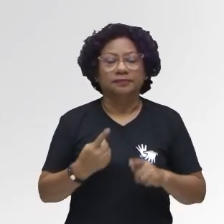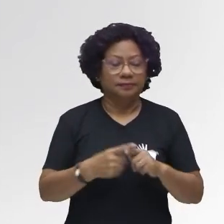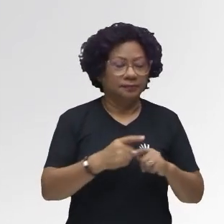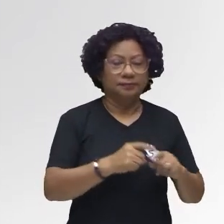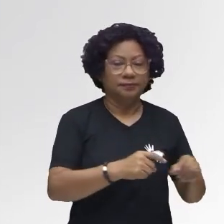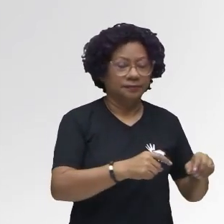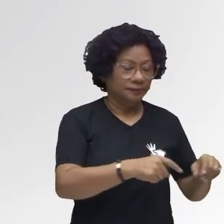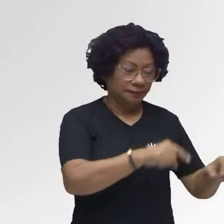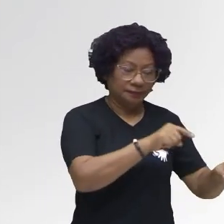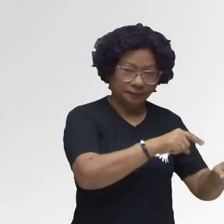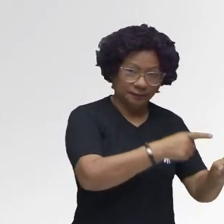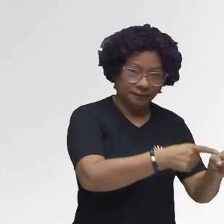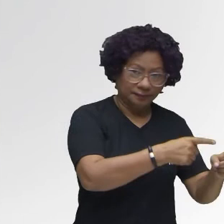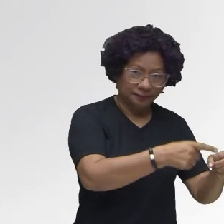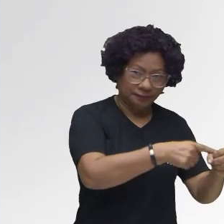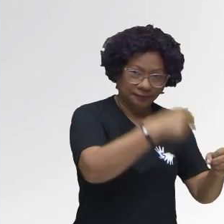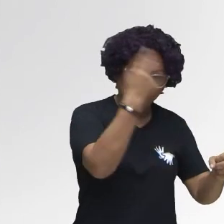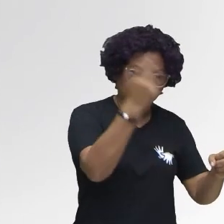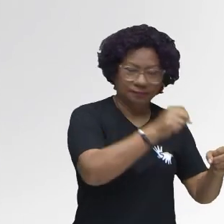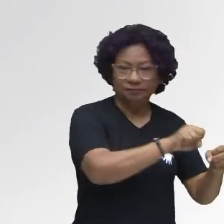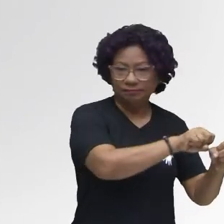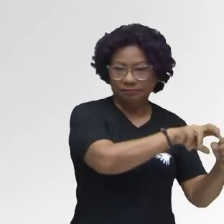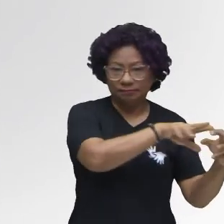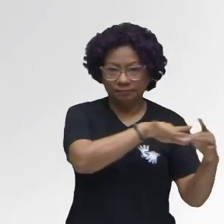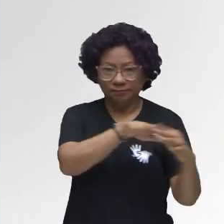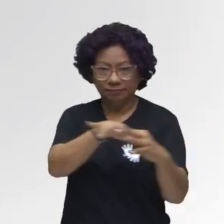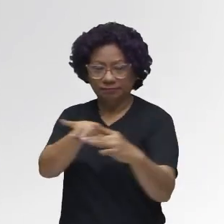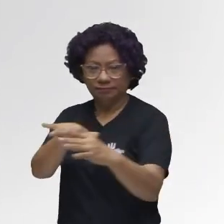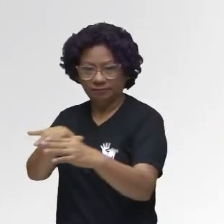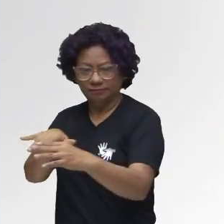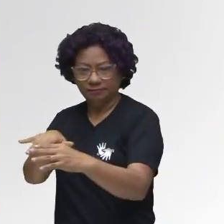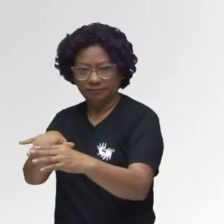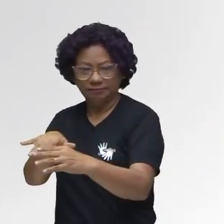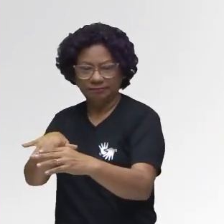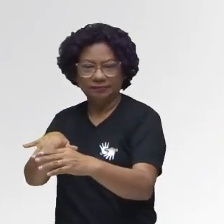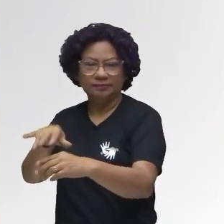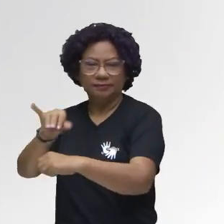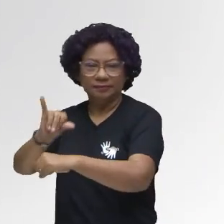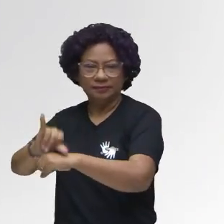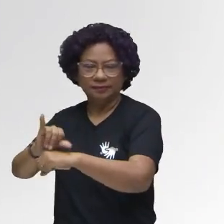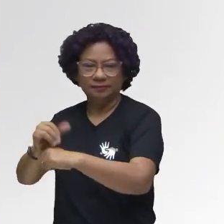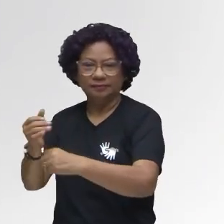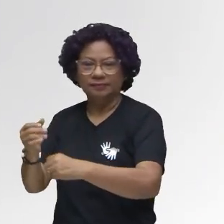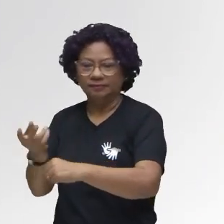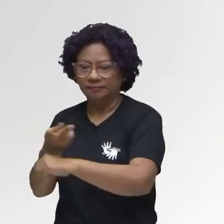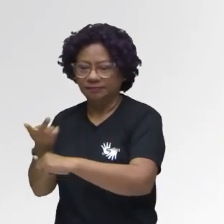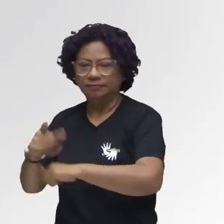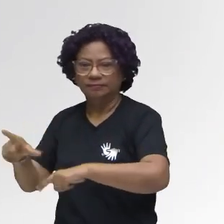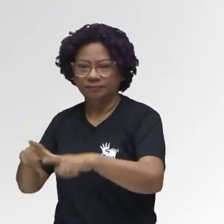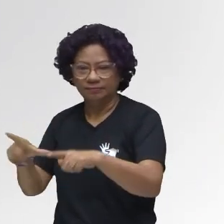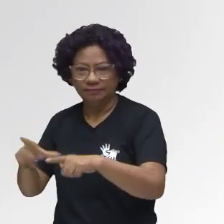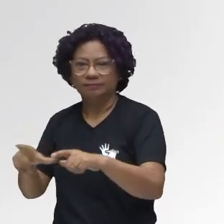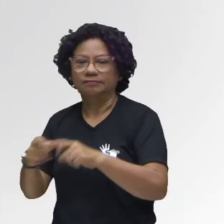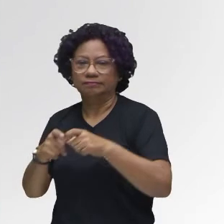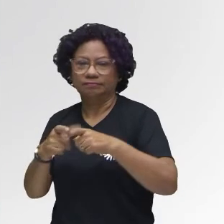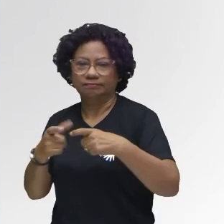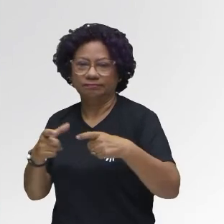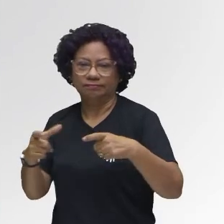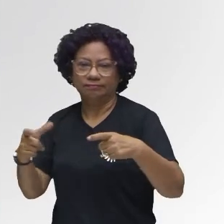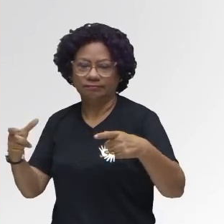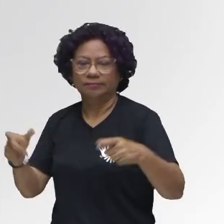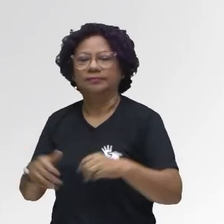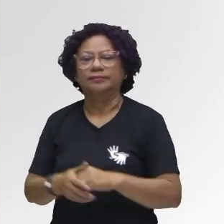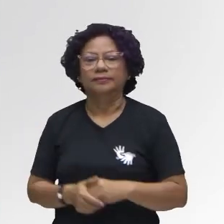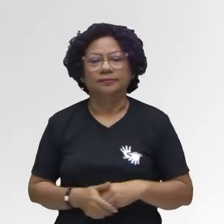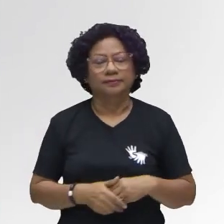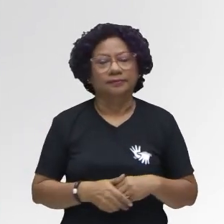se dar principalmente dentro das regiões sul e sudeste. Por que dentro dessas regiões principalmente? Por causa do café.